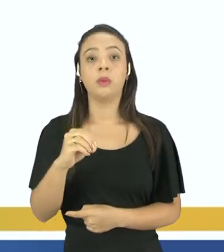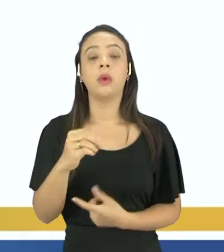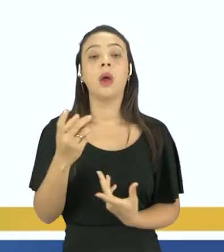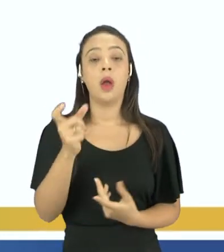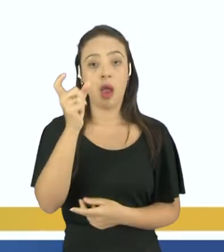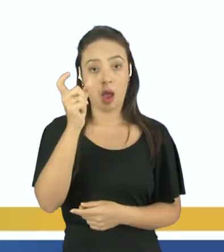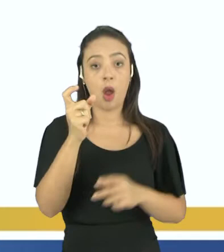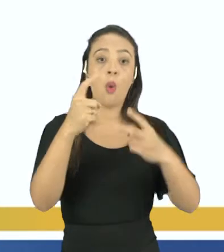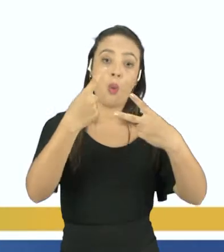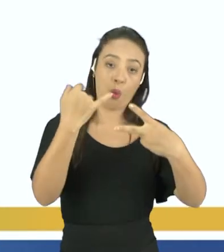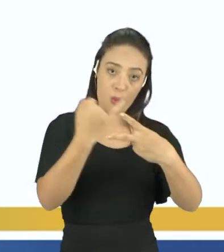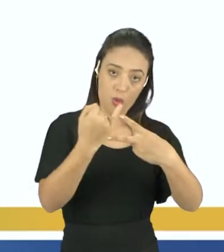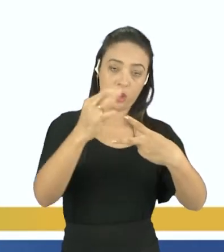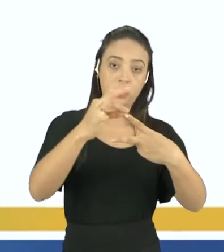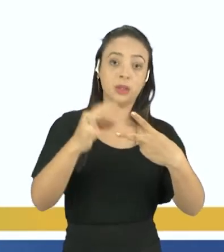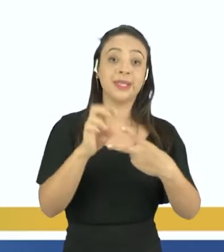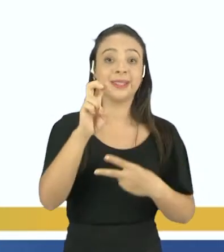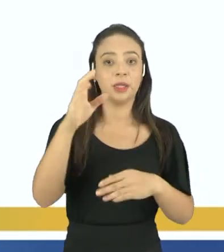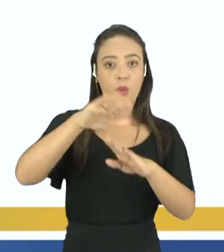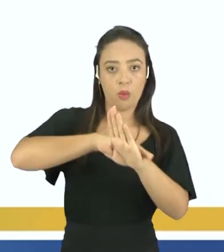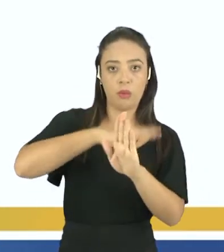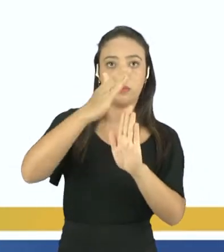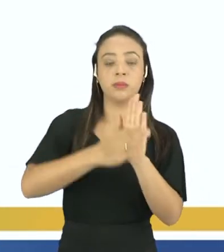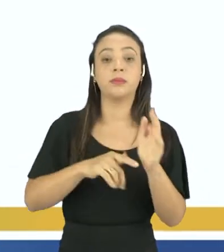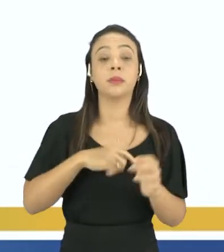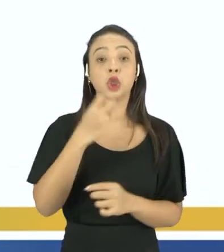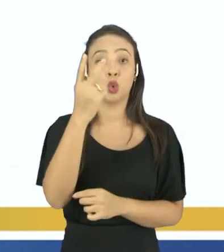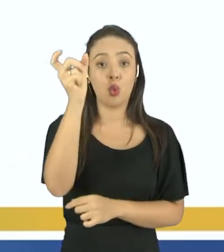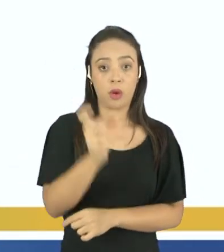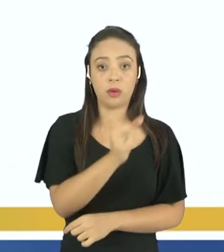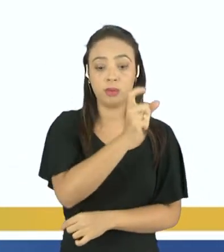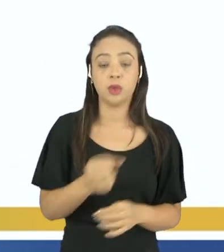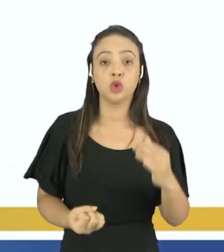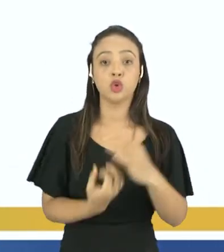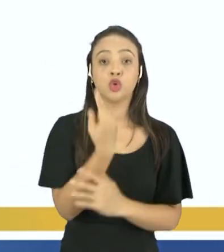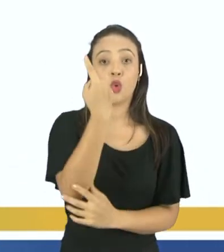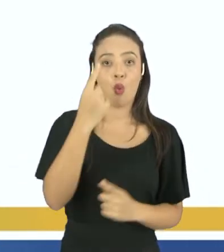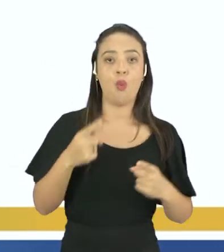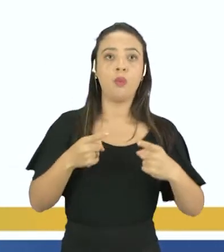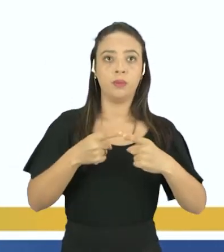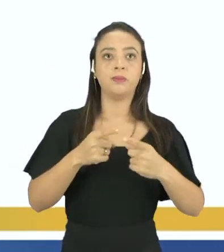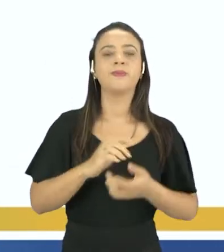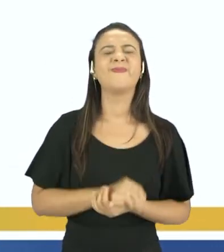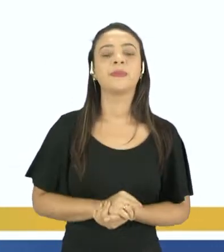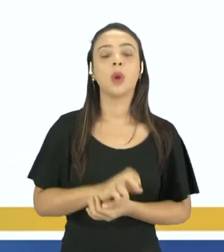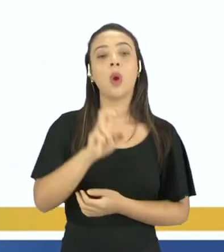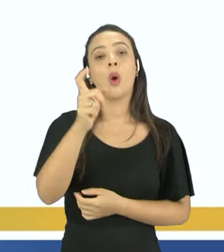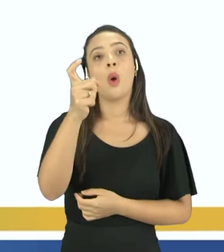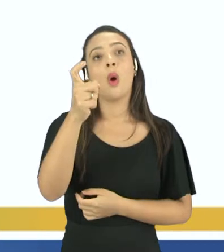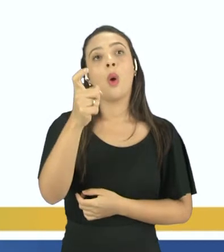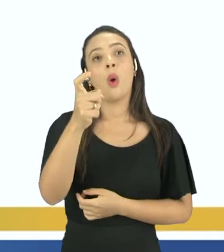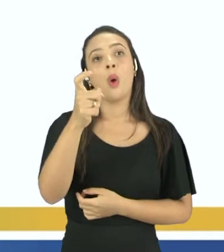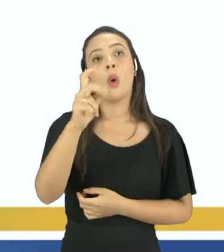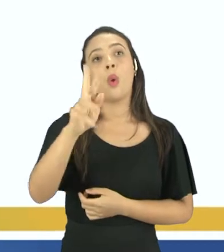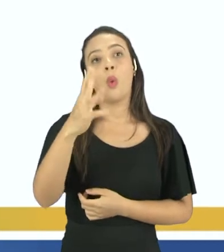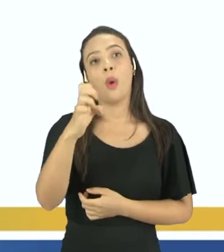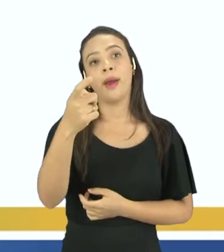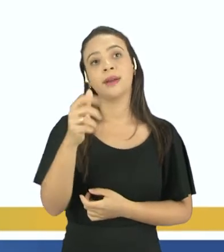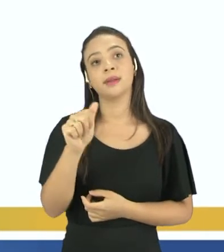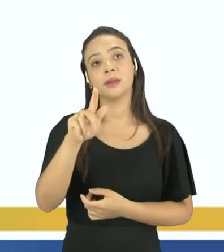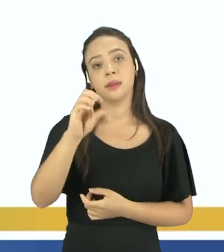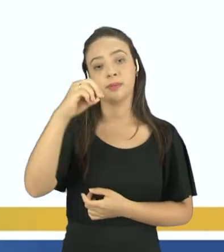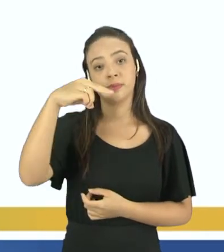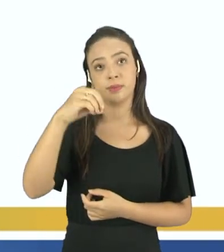Nós temos duas diagonais saindo de um vértice né E quando nós temos um hexágono é um polígono de seis lados nós temos três